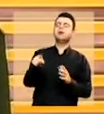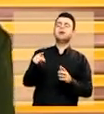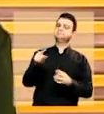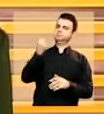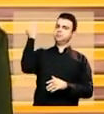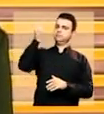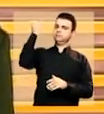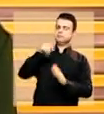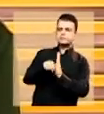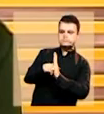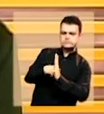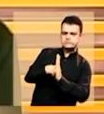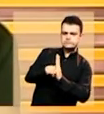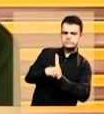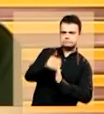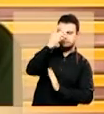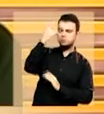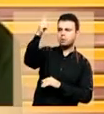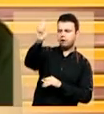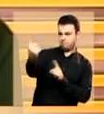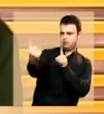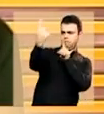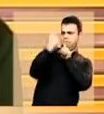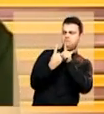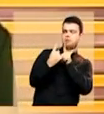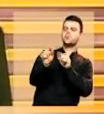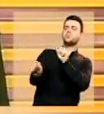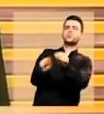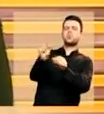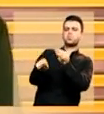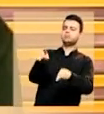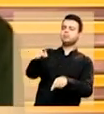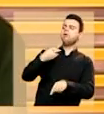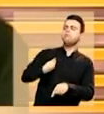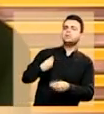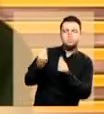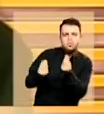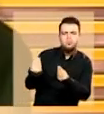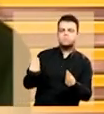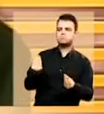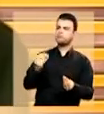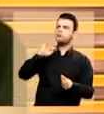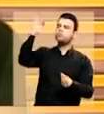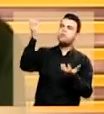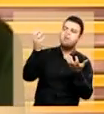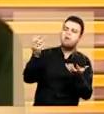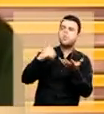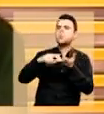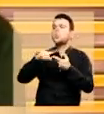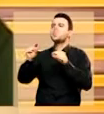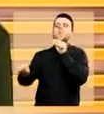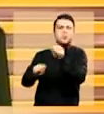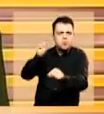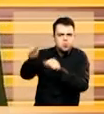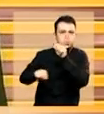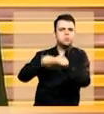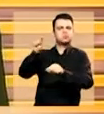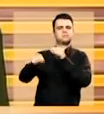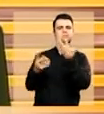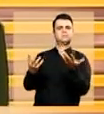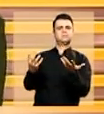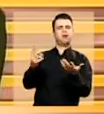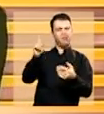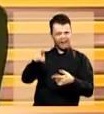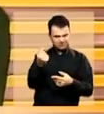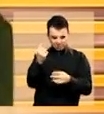não pode errar na sondagem. Saber quem é a pessoa, o que ela já viveu, o que ela está esperando desse intercâmbio. E é muito mais do que um